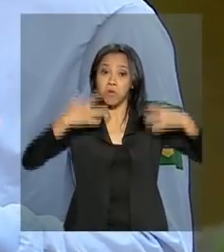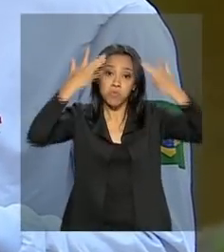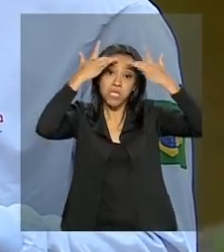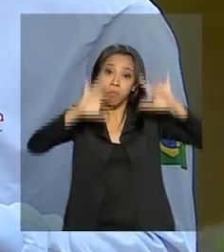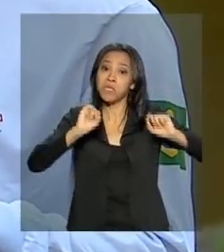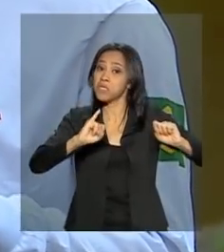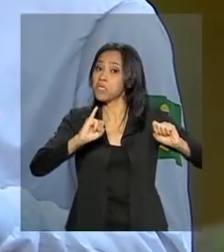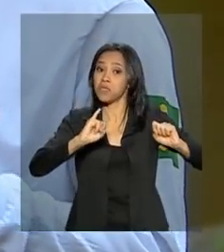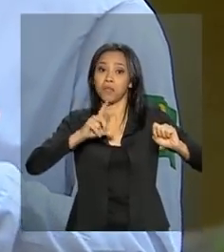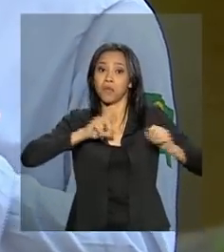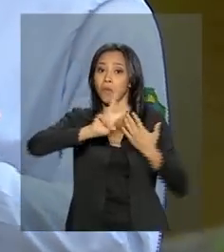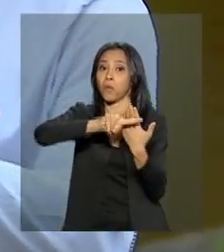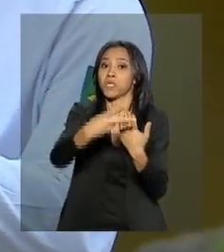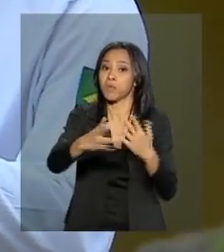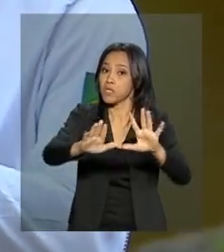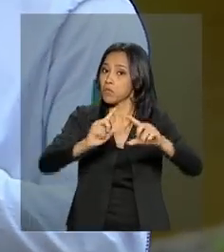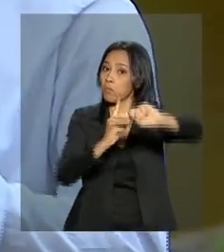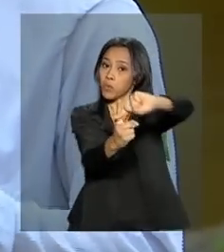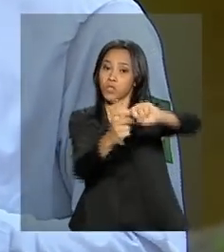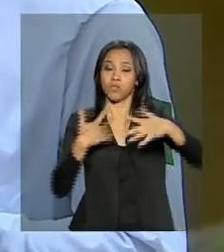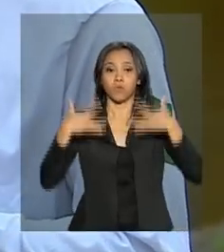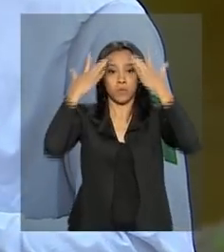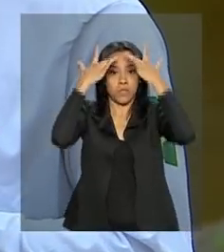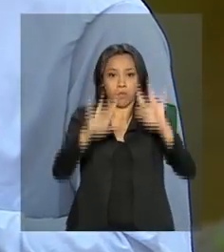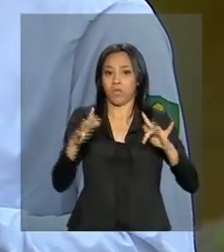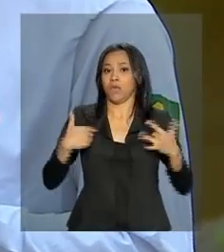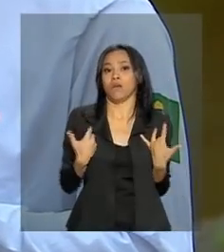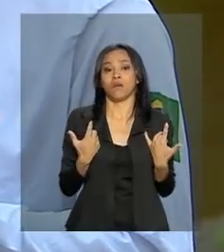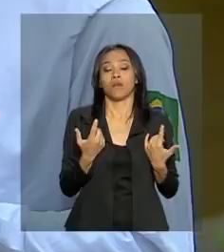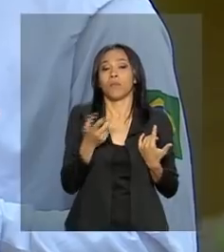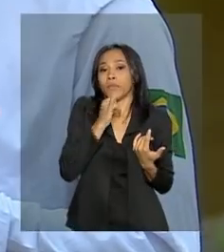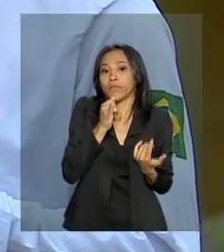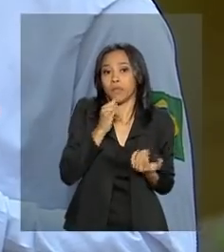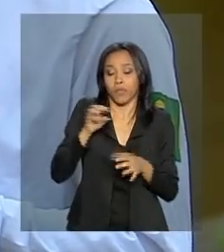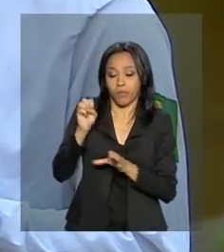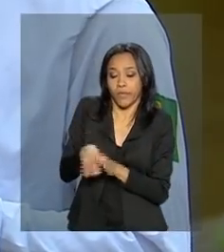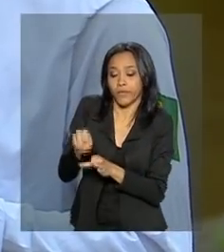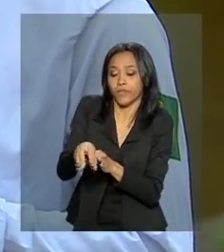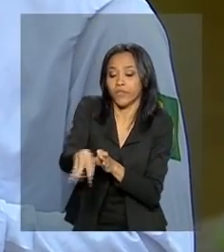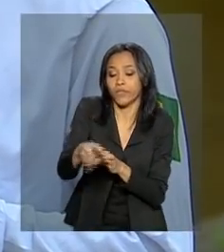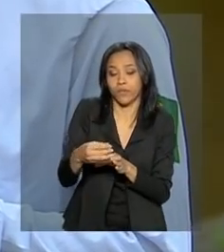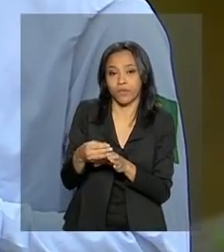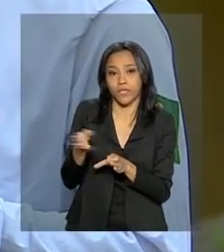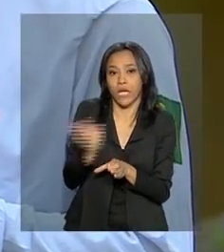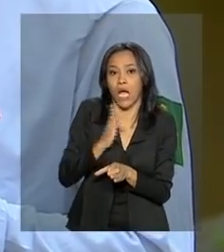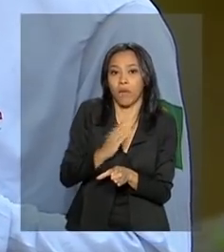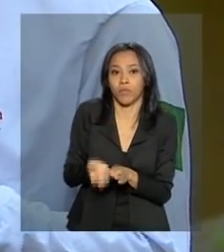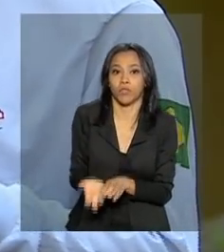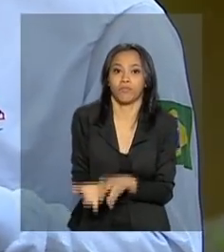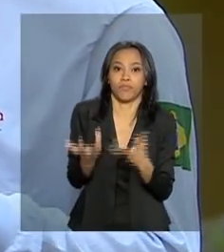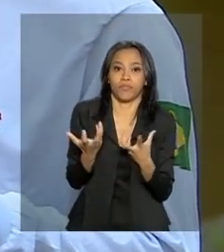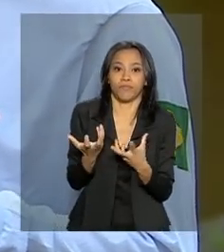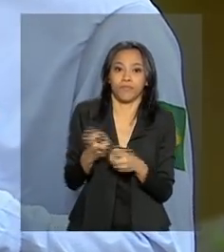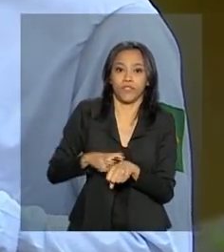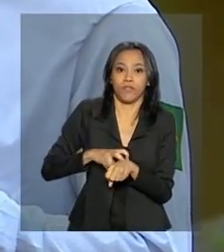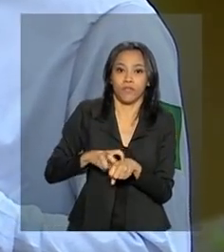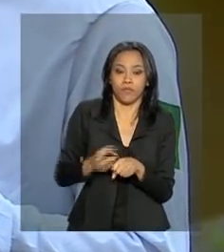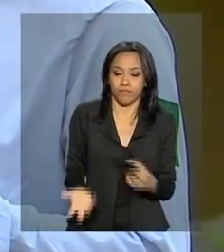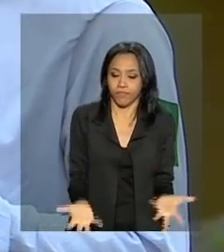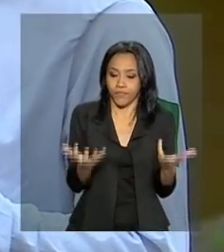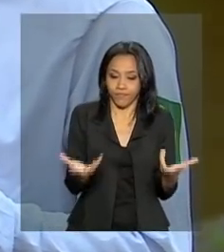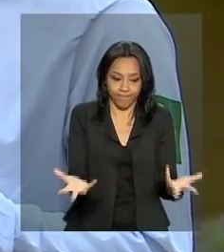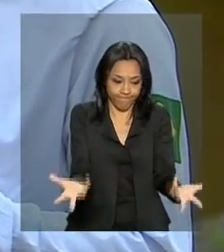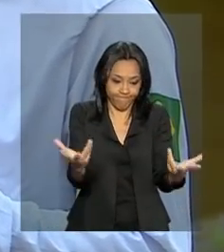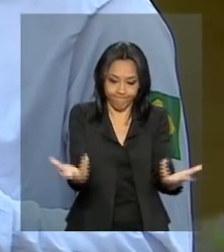efeito. Né? Por exemplo, plantio emergencial de espécies, né, de crescimento rápido, que foi uma intervenção feita